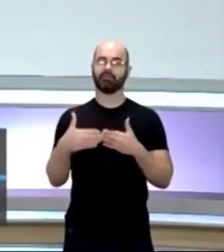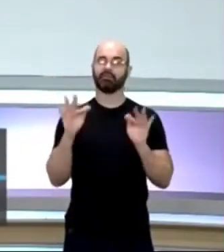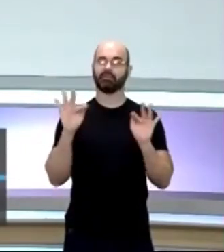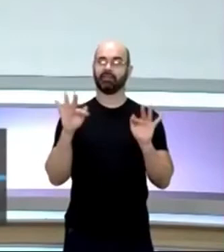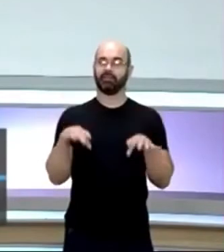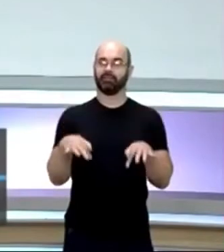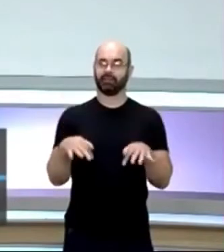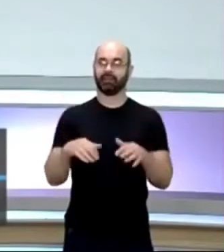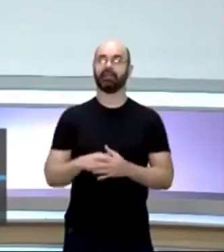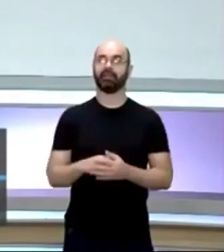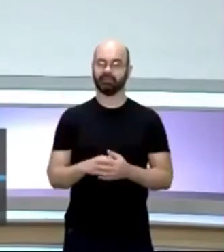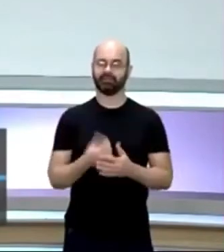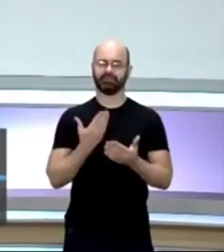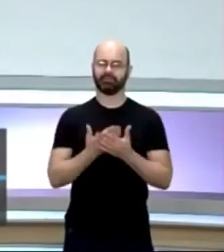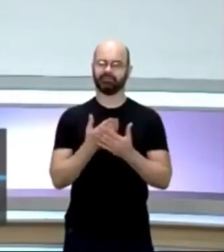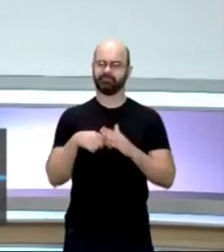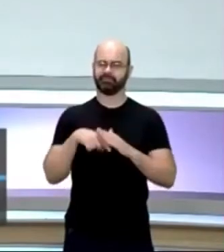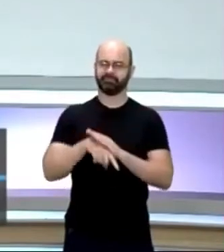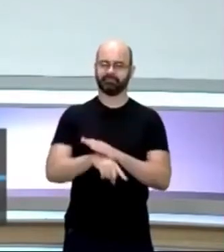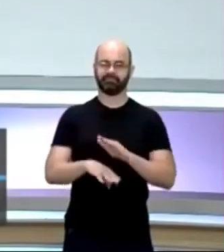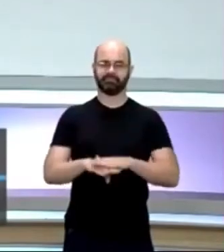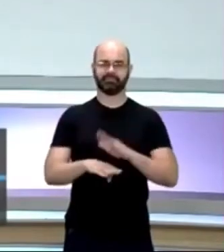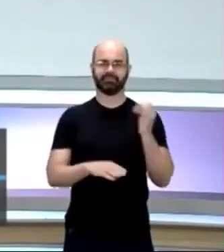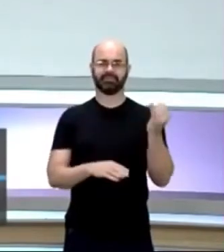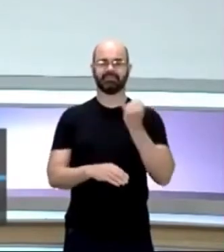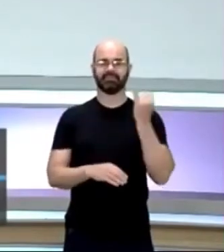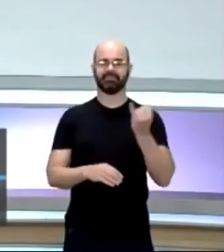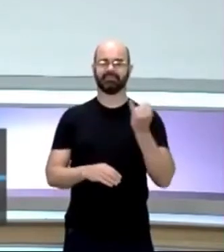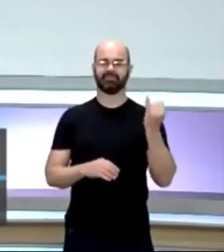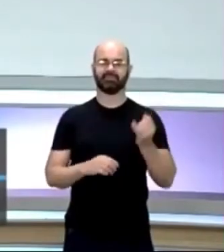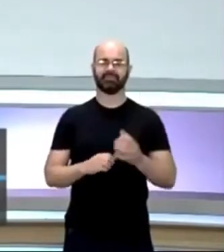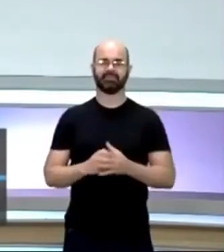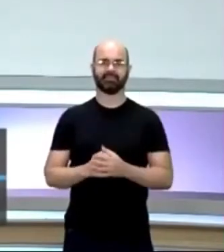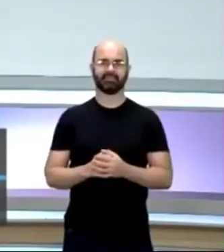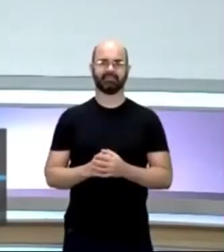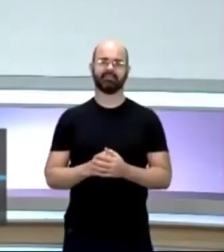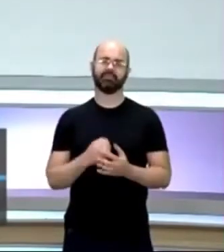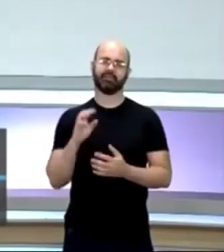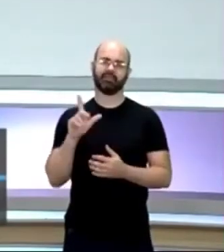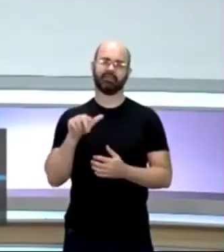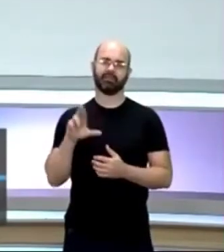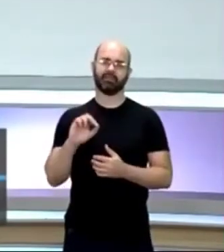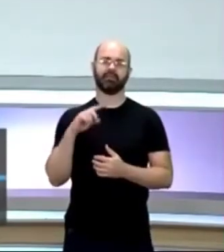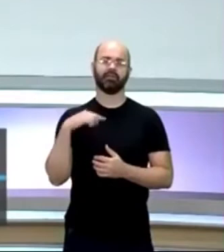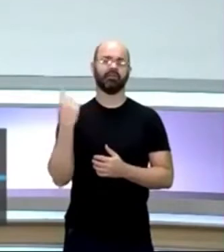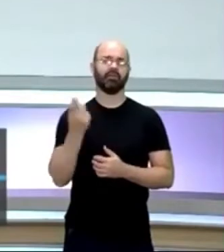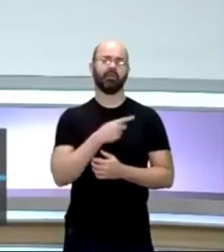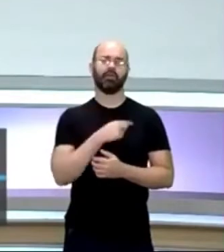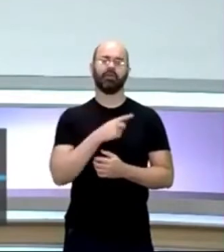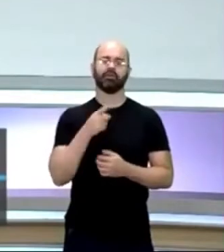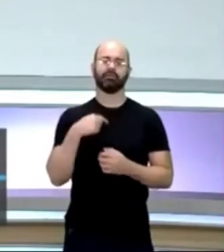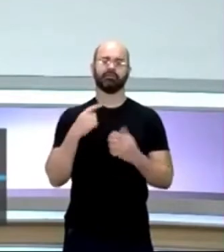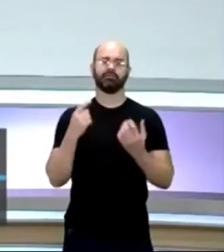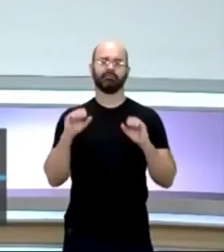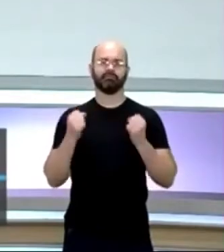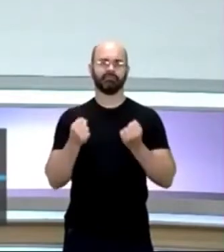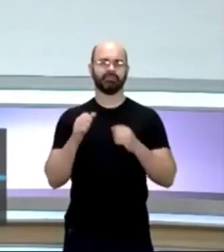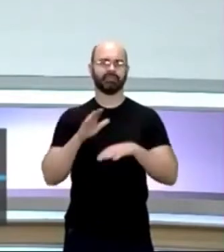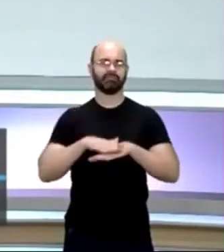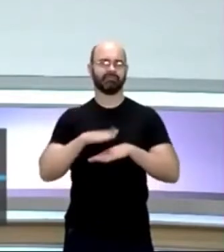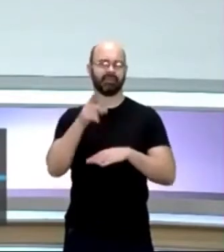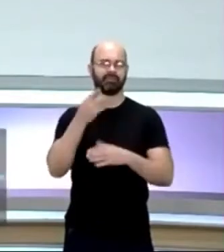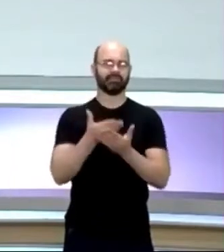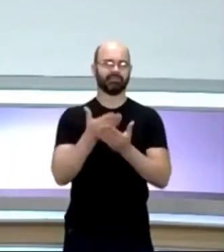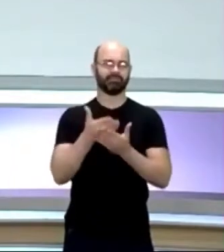os estudos têm que se aprofundar mais e, logicamente, né, sempre estamos aqui dando uma força para vocês e